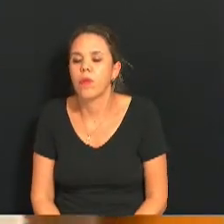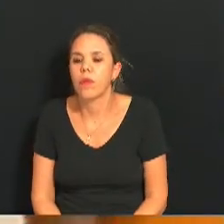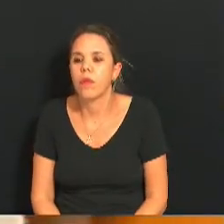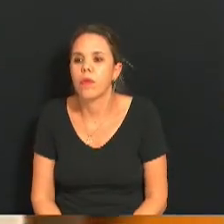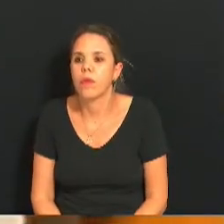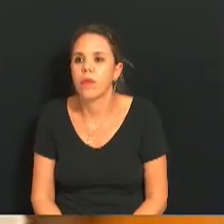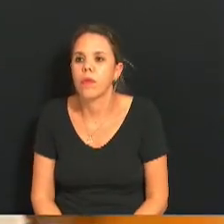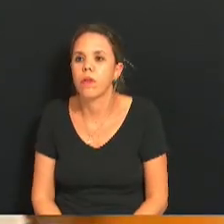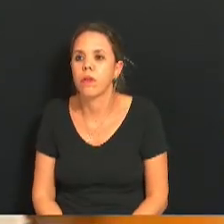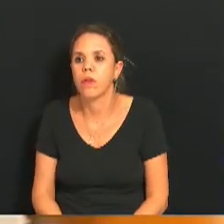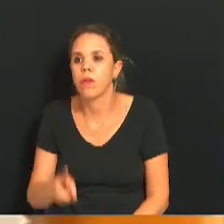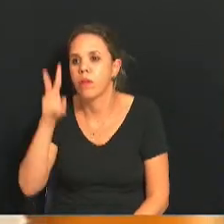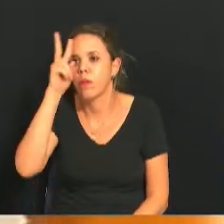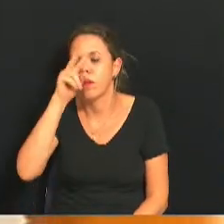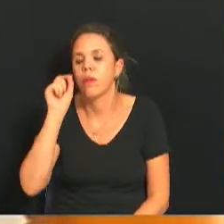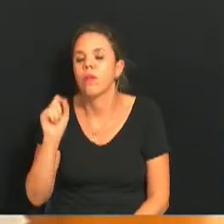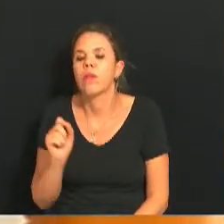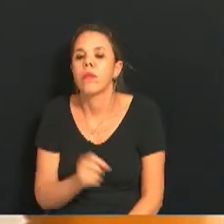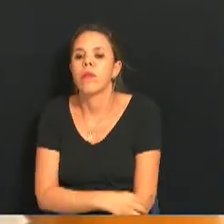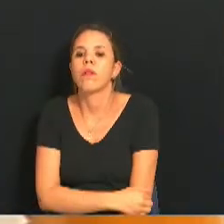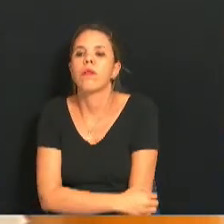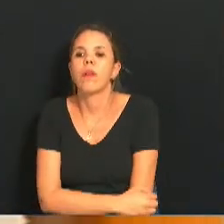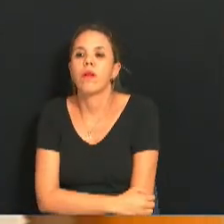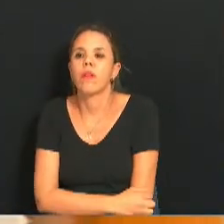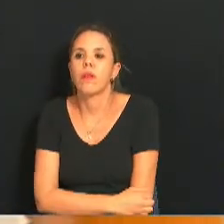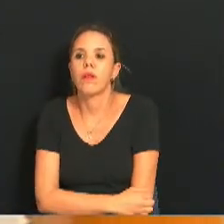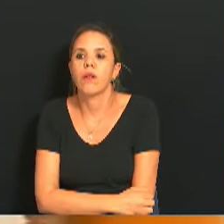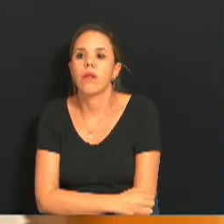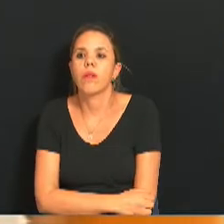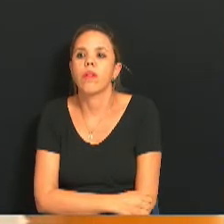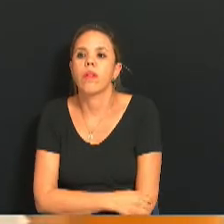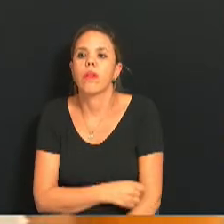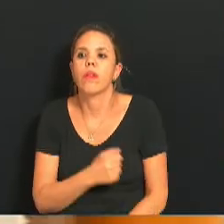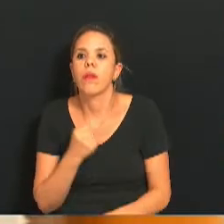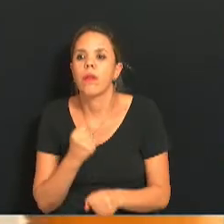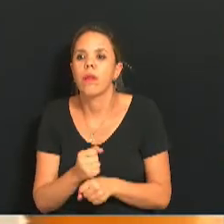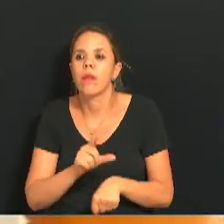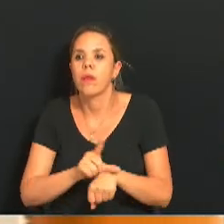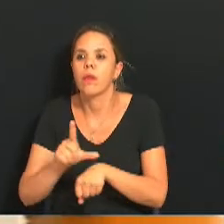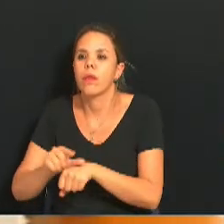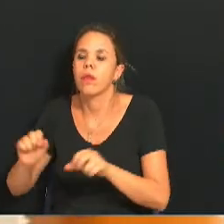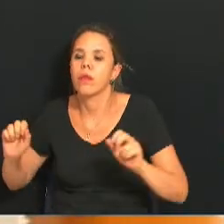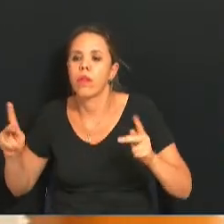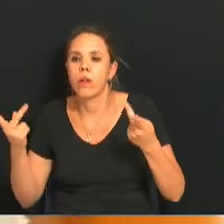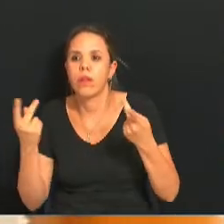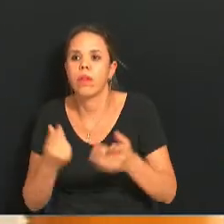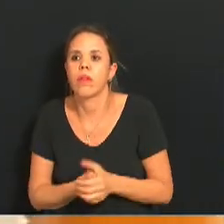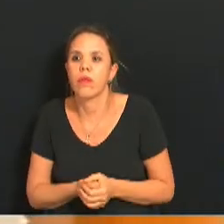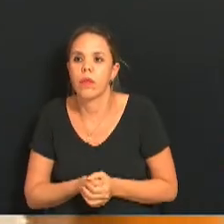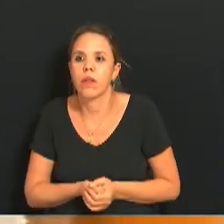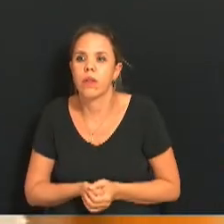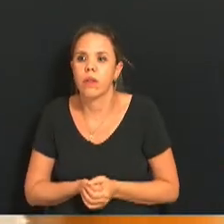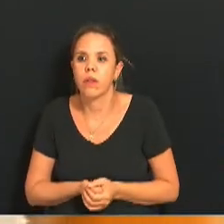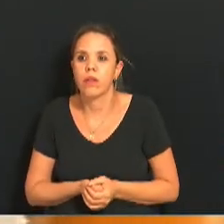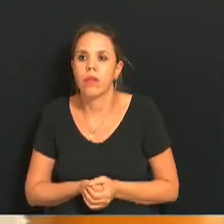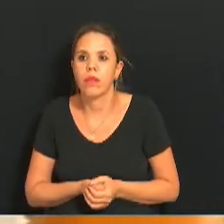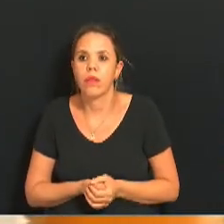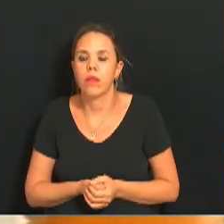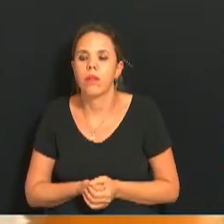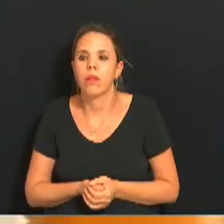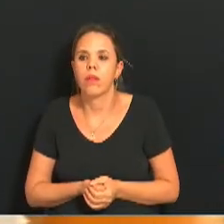e lembrando isso pode gerar habitação comércio shopping e a